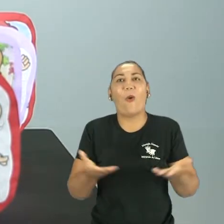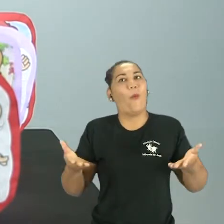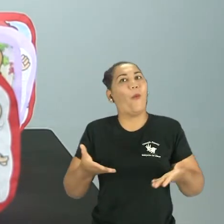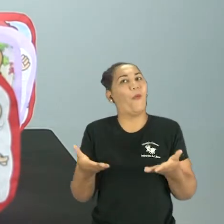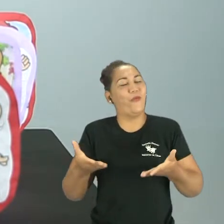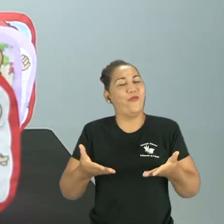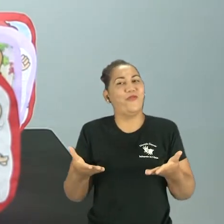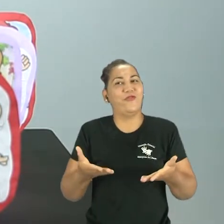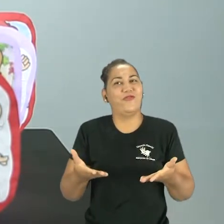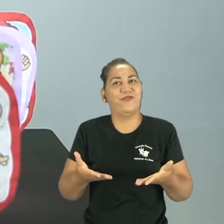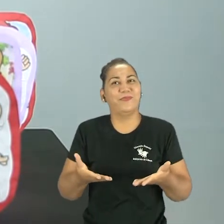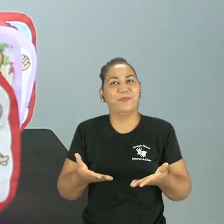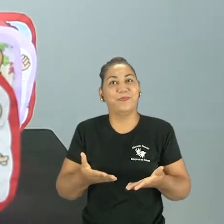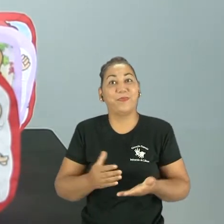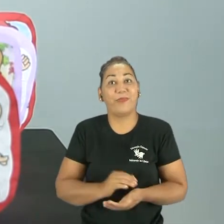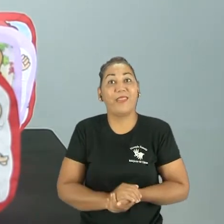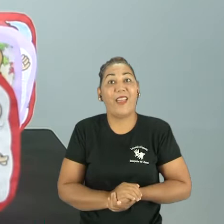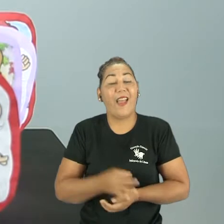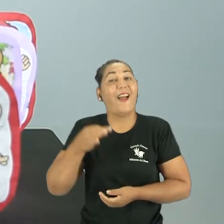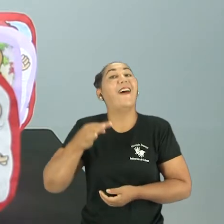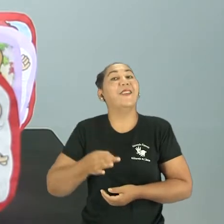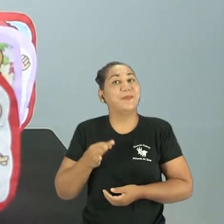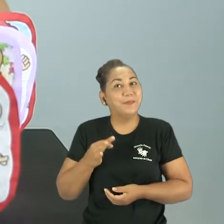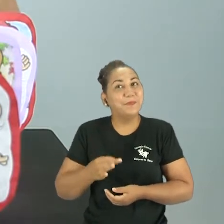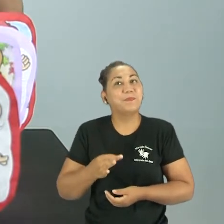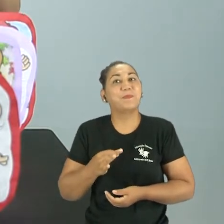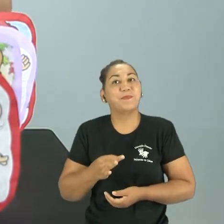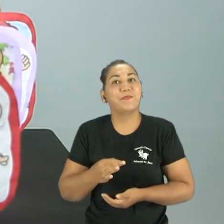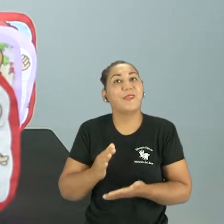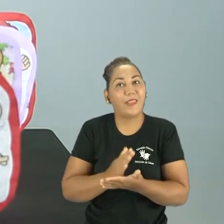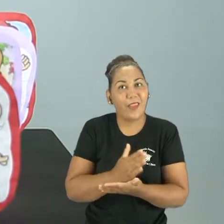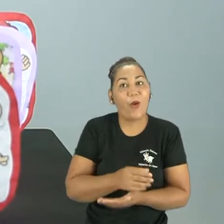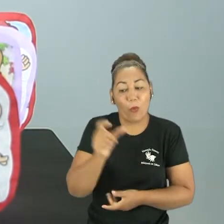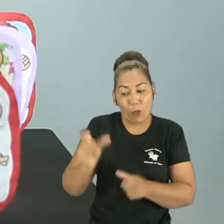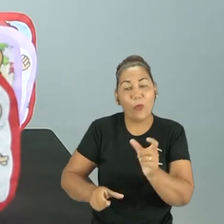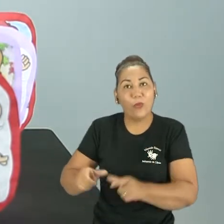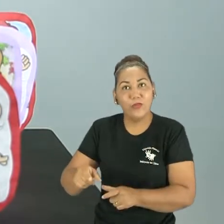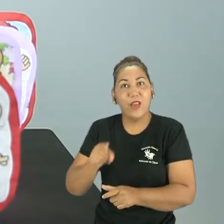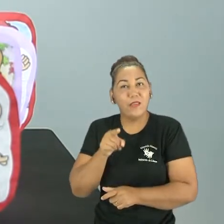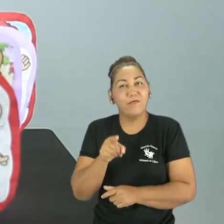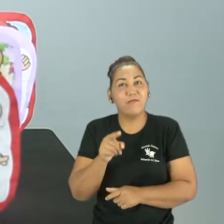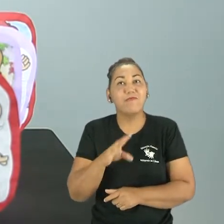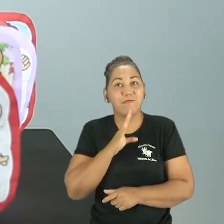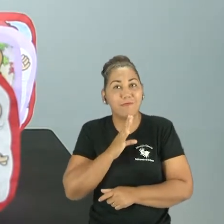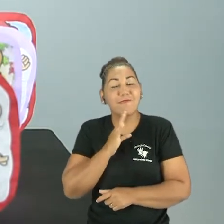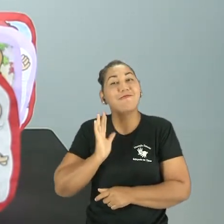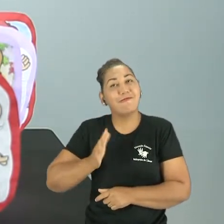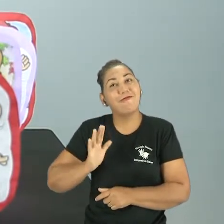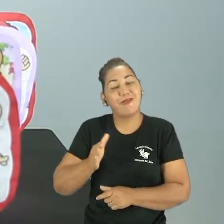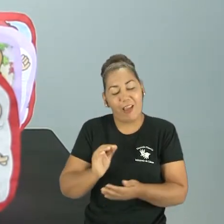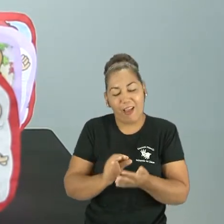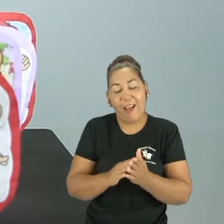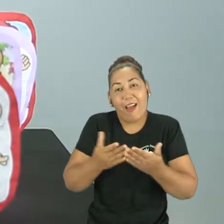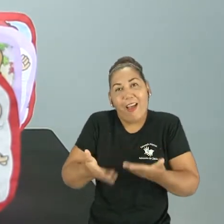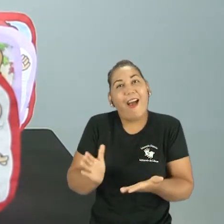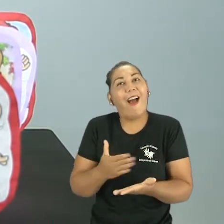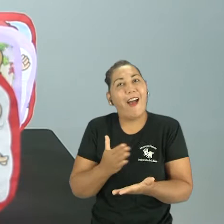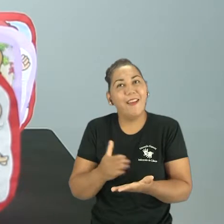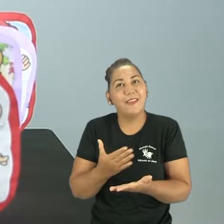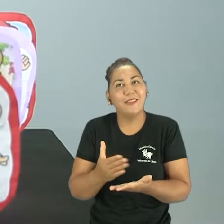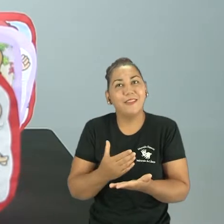de hoje. Com certeza, alguns desses vocês já viram em livros,